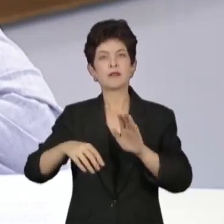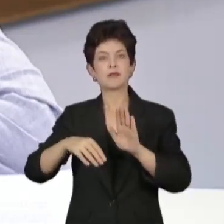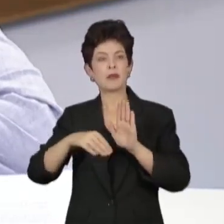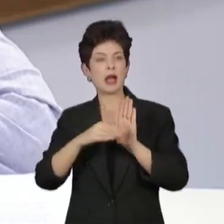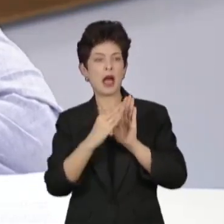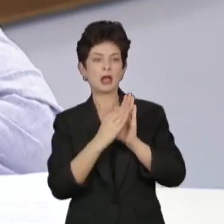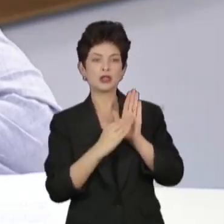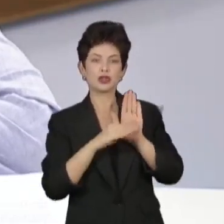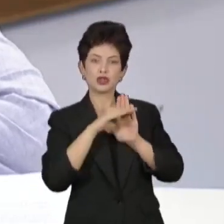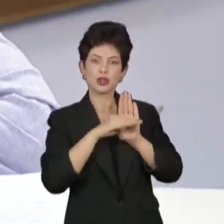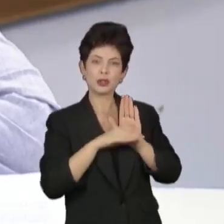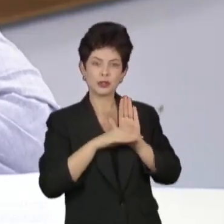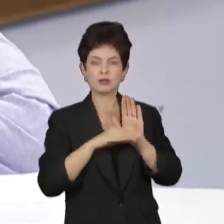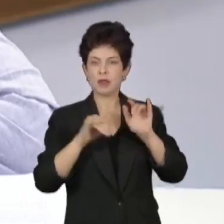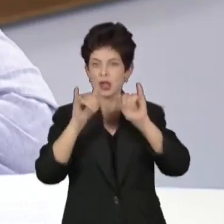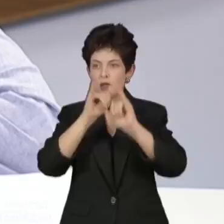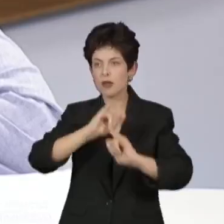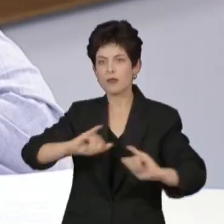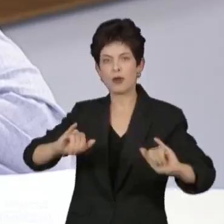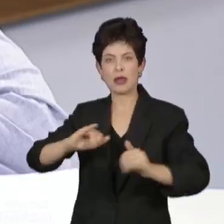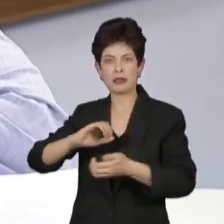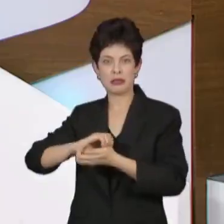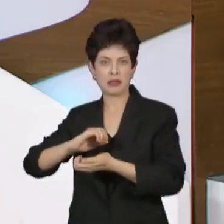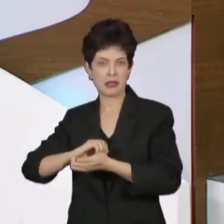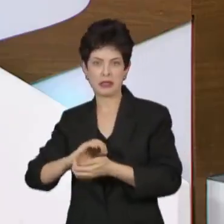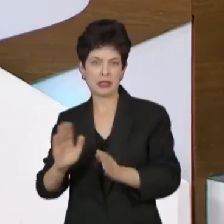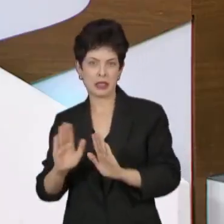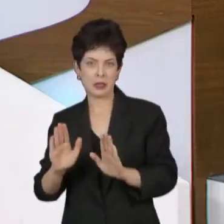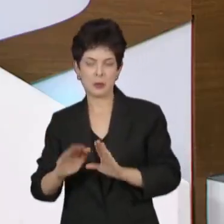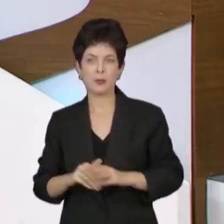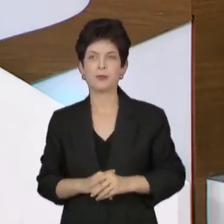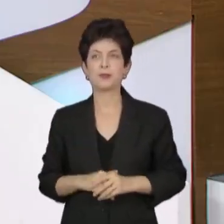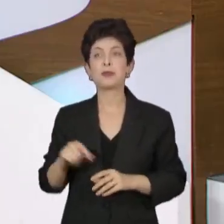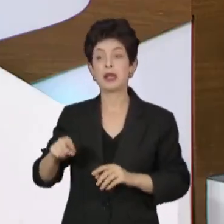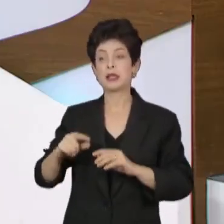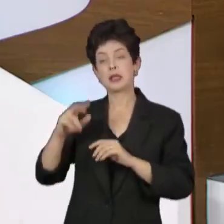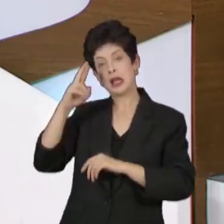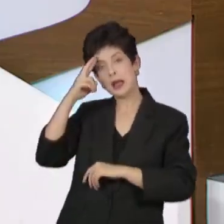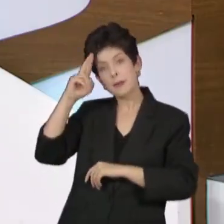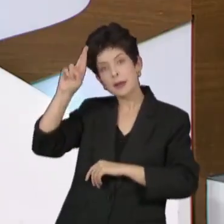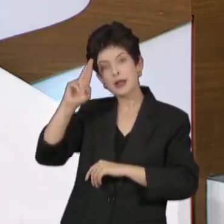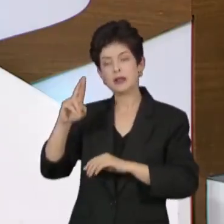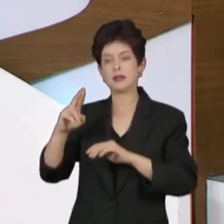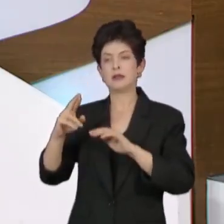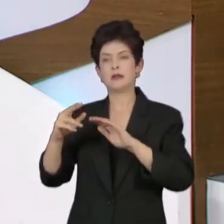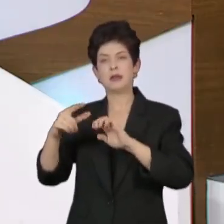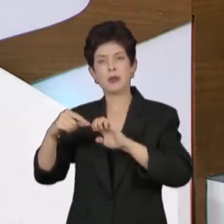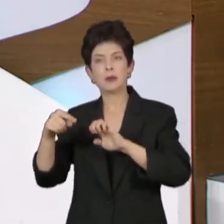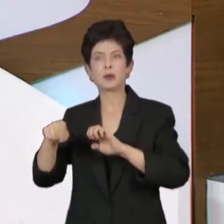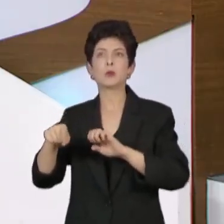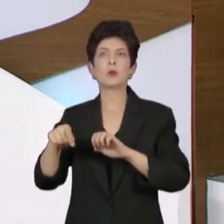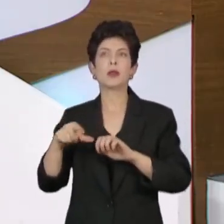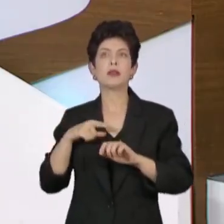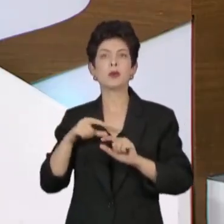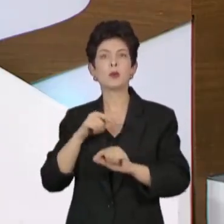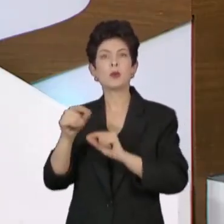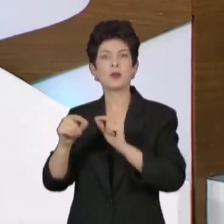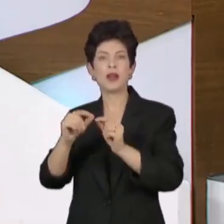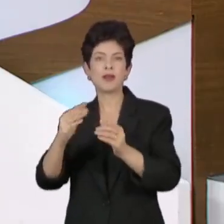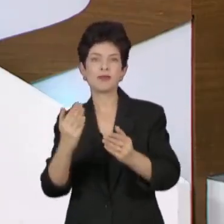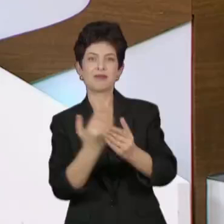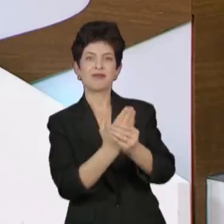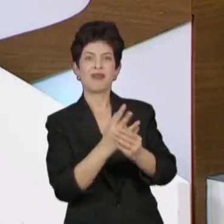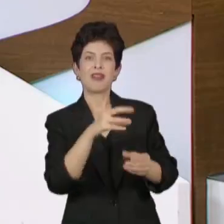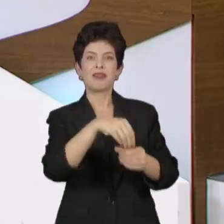são divulgadas pelo STF. E muitas vezes esses empresários e parlamentares, inclusive, têm ações no Supremo